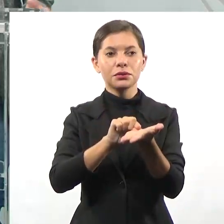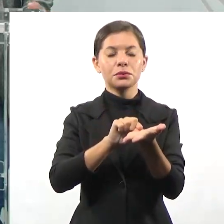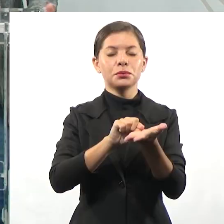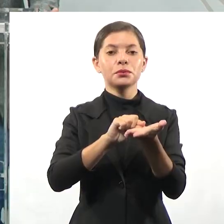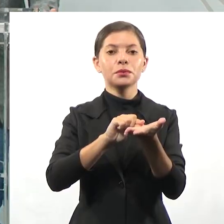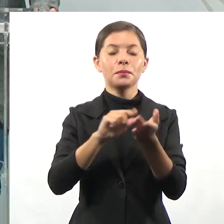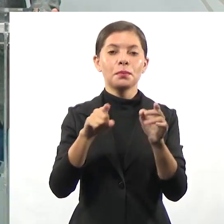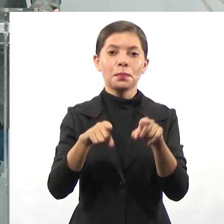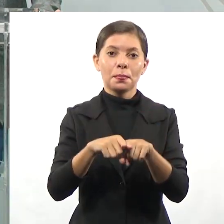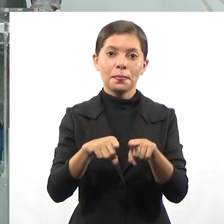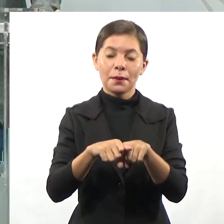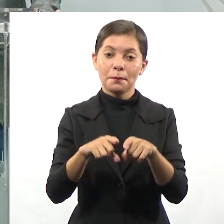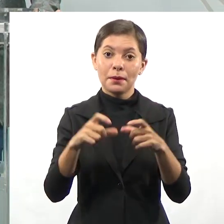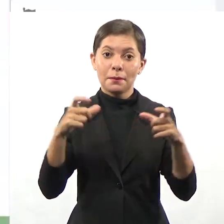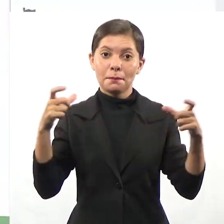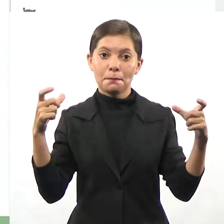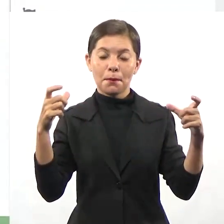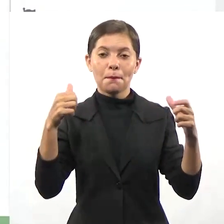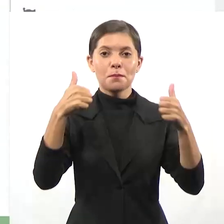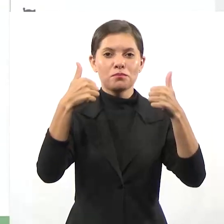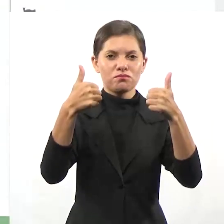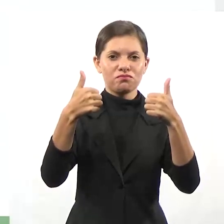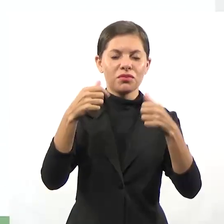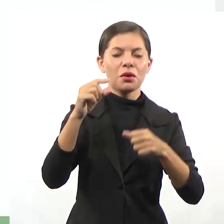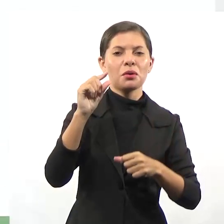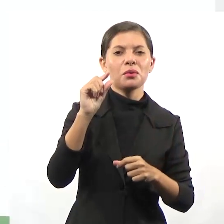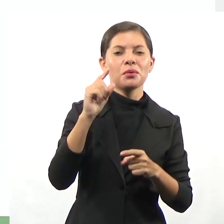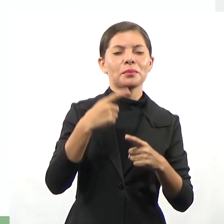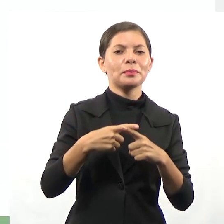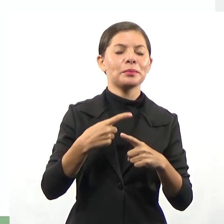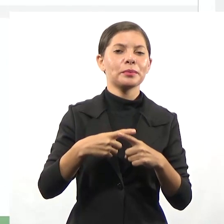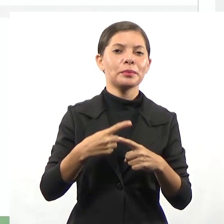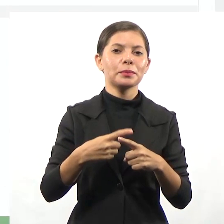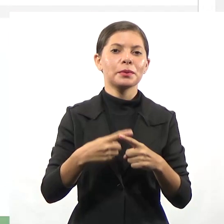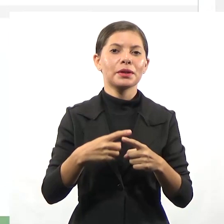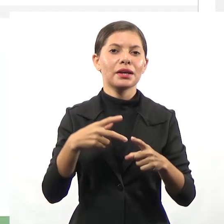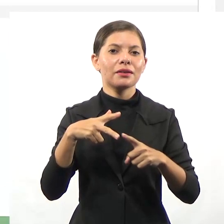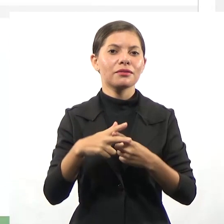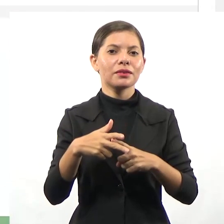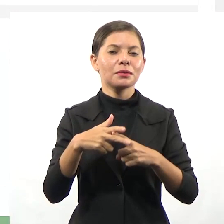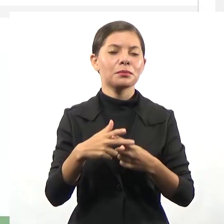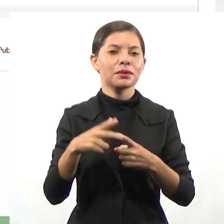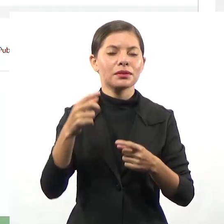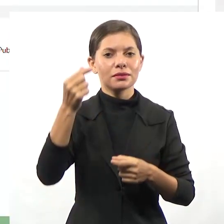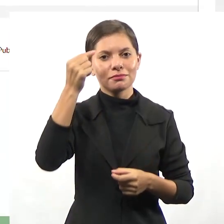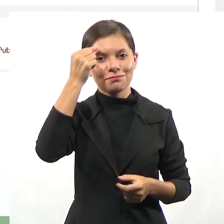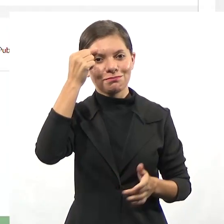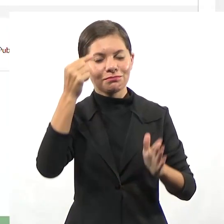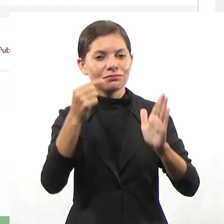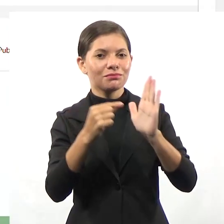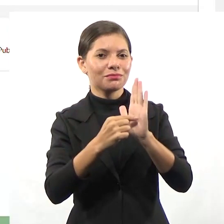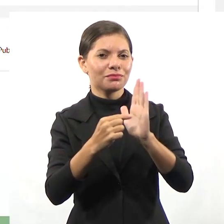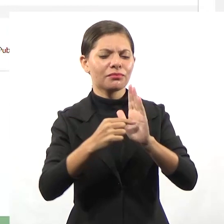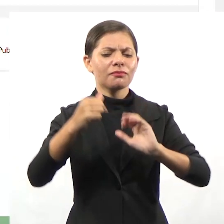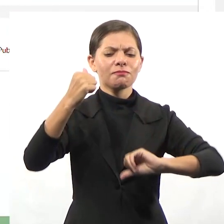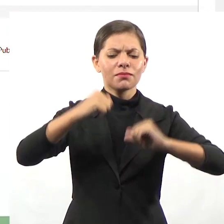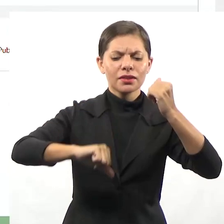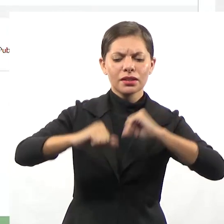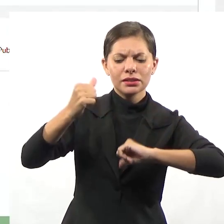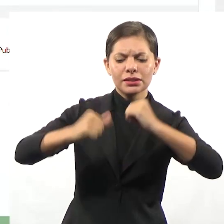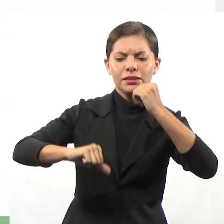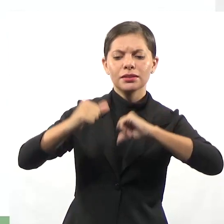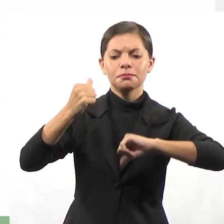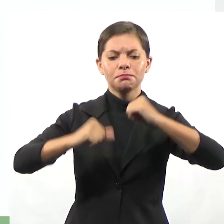de inteligência artificial por trás, é fazer uma análise bibliométrica desses fatores. Esses artigos, eles